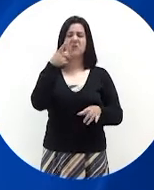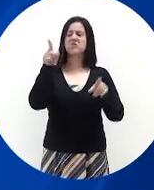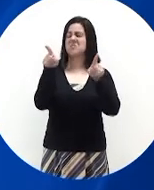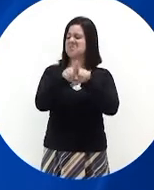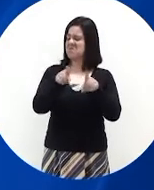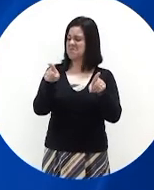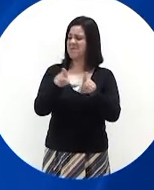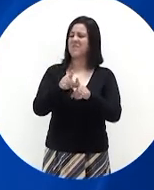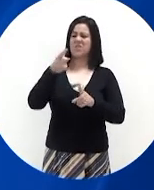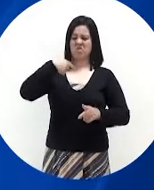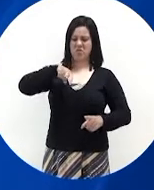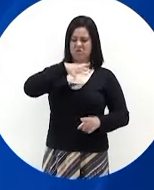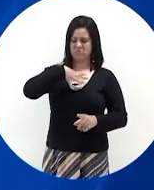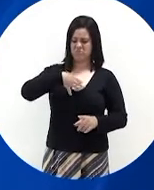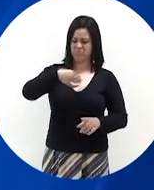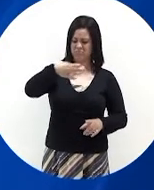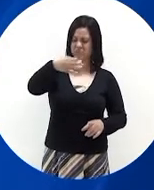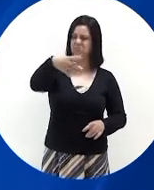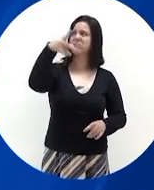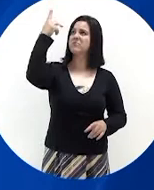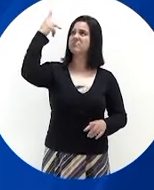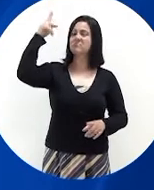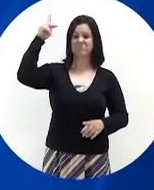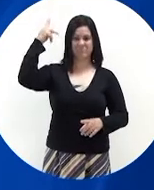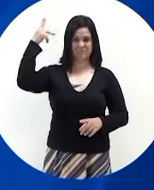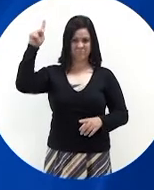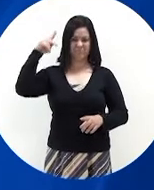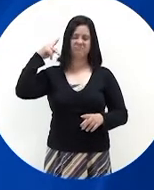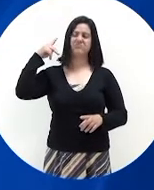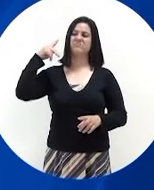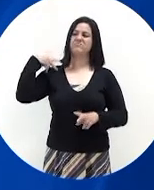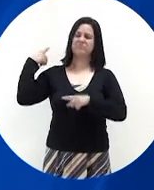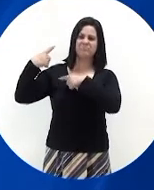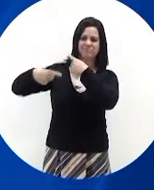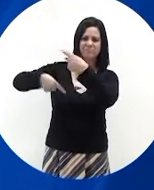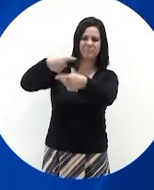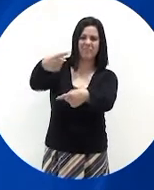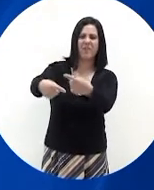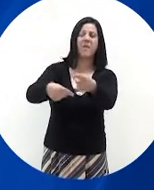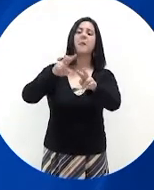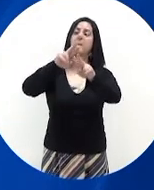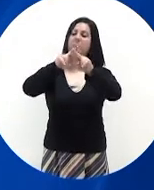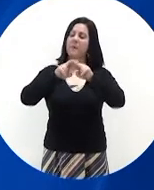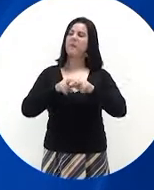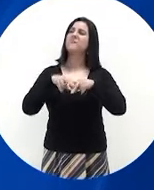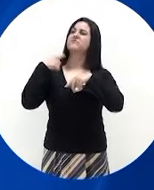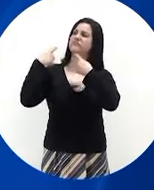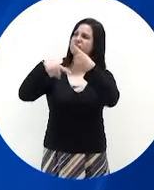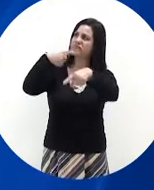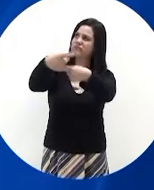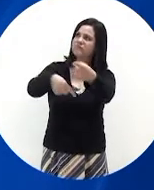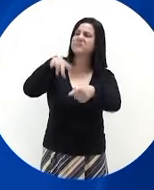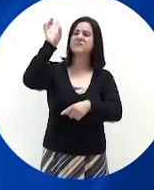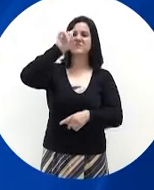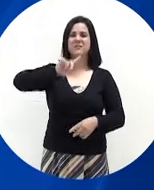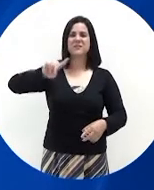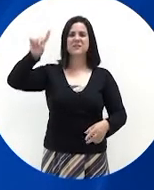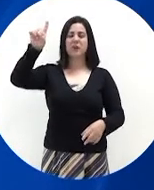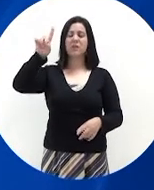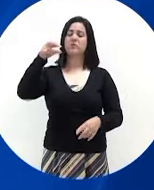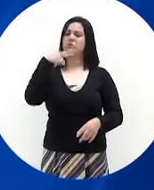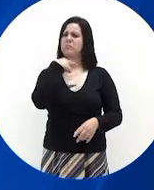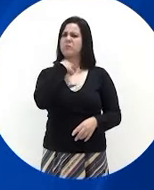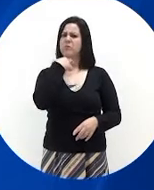vocês, também somos descendência dele. Assim, visto que somos descendência de Deus,